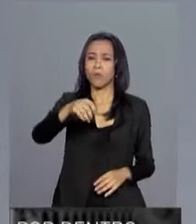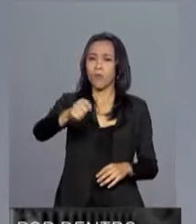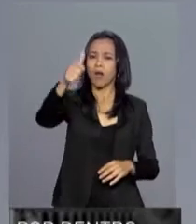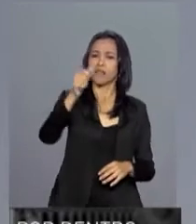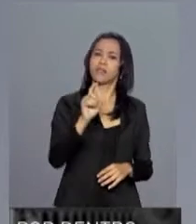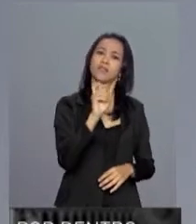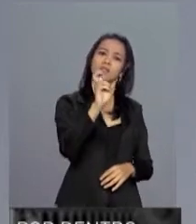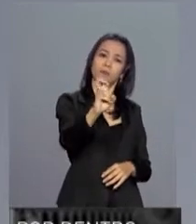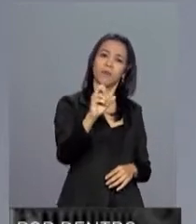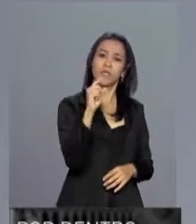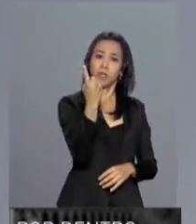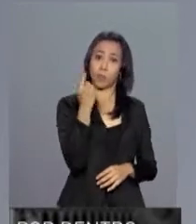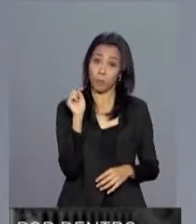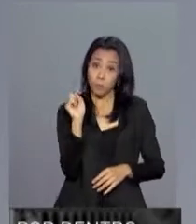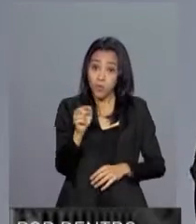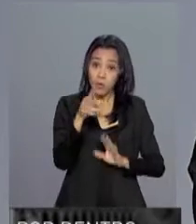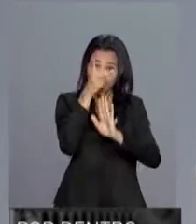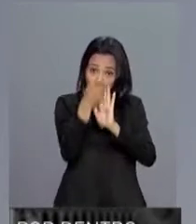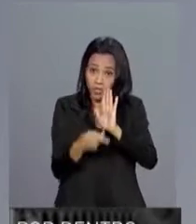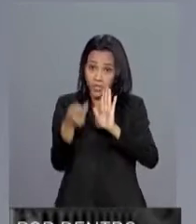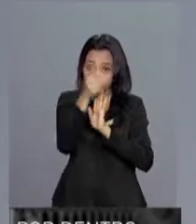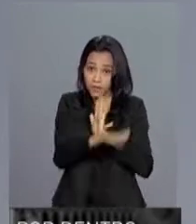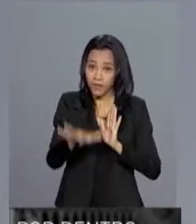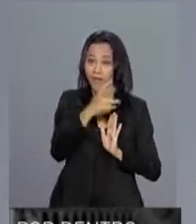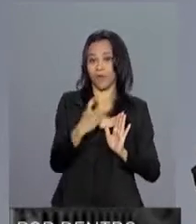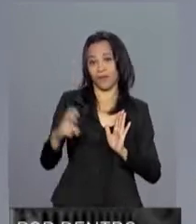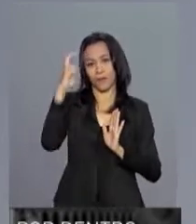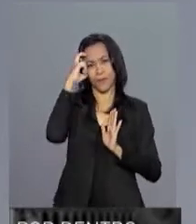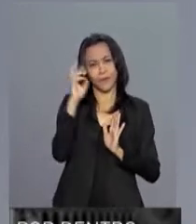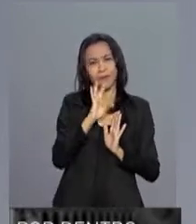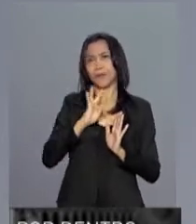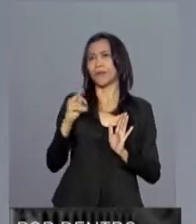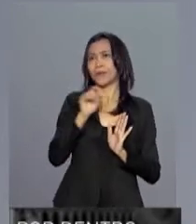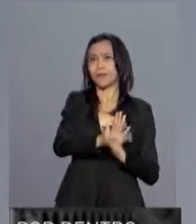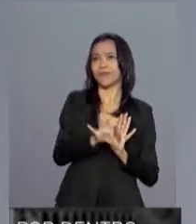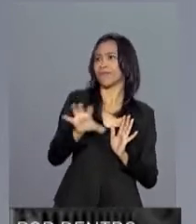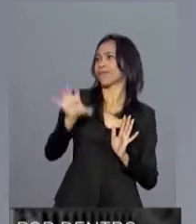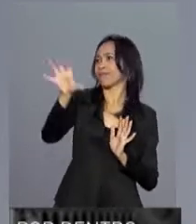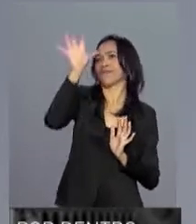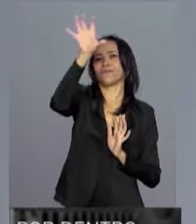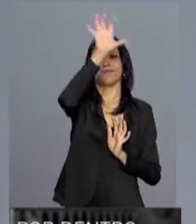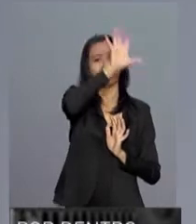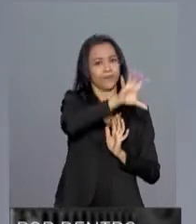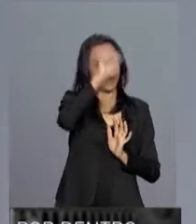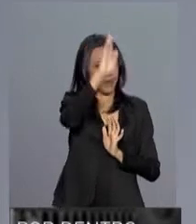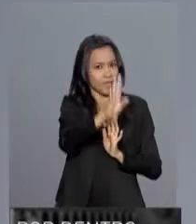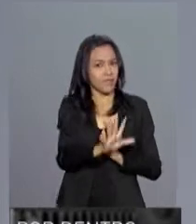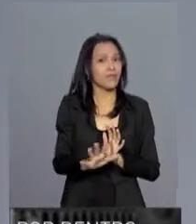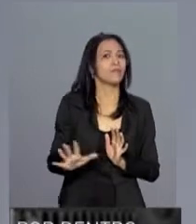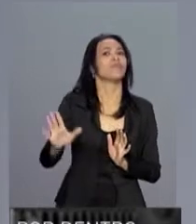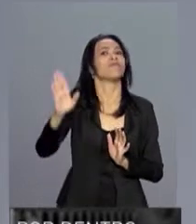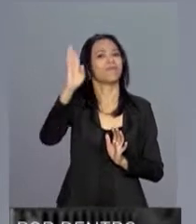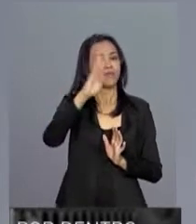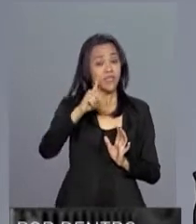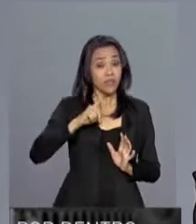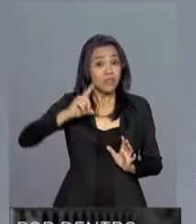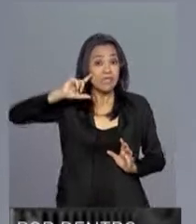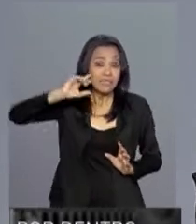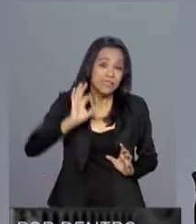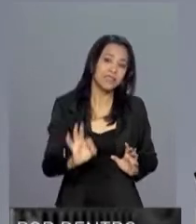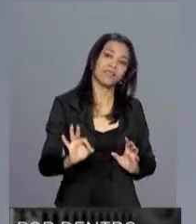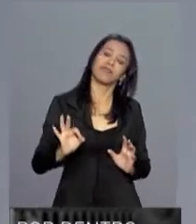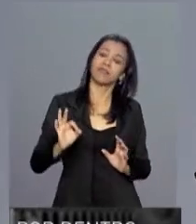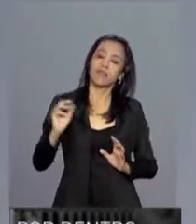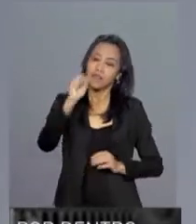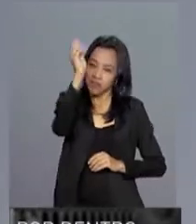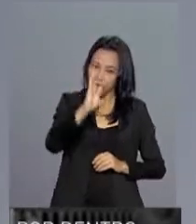projetos culturais em todas as regiões e em todos os estados do brasil eu tenho absoluta certeza que o